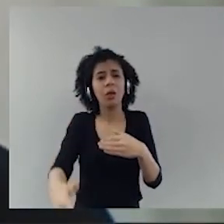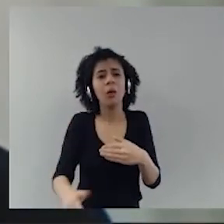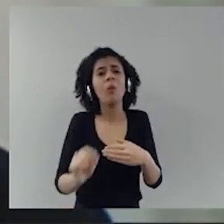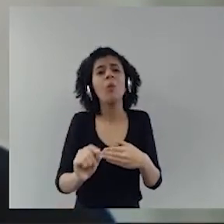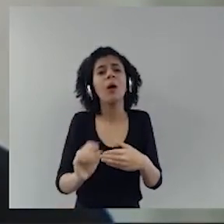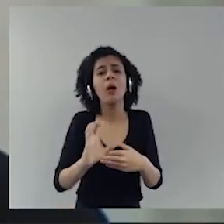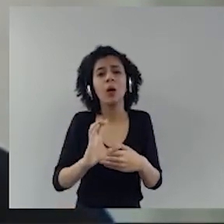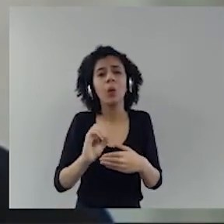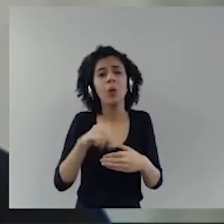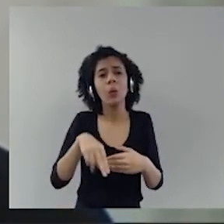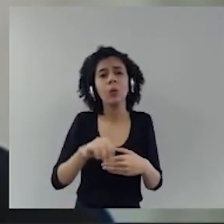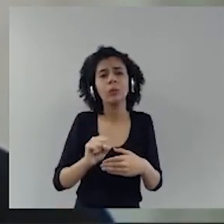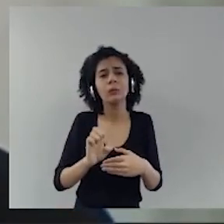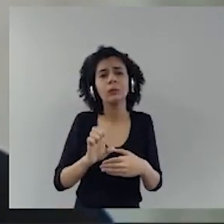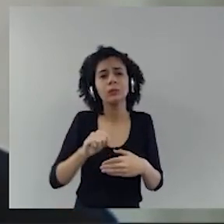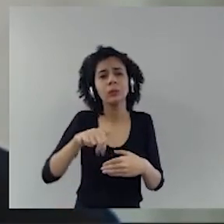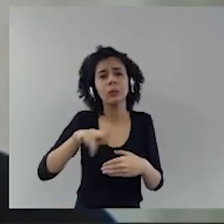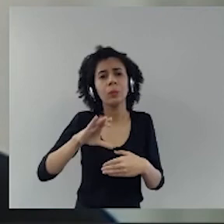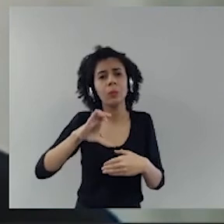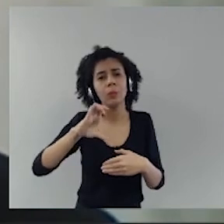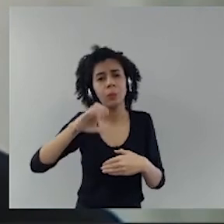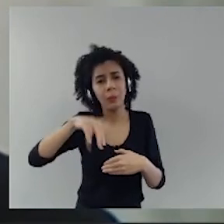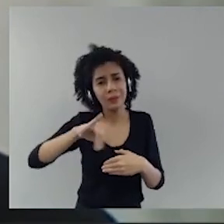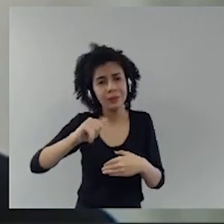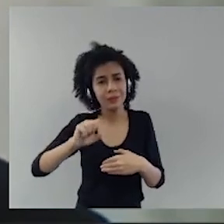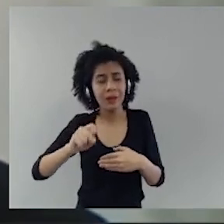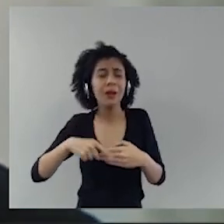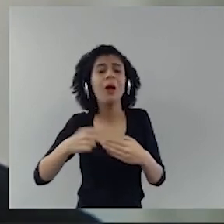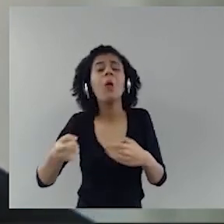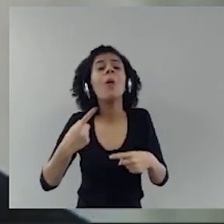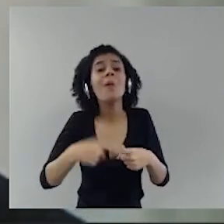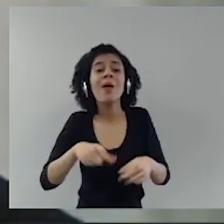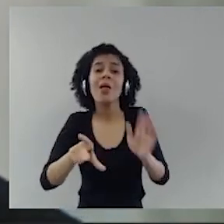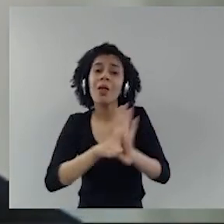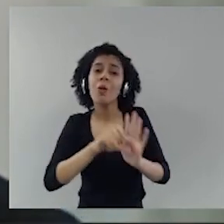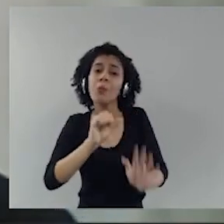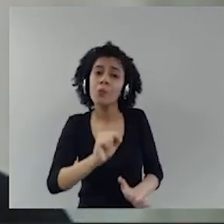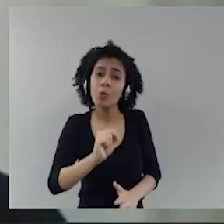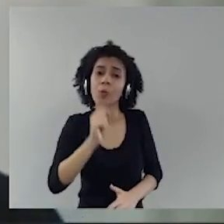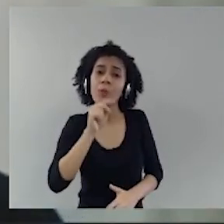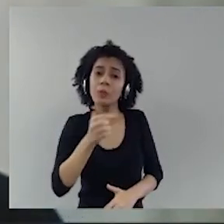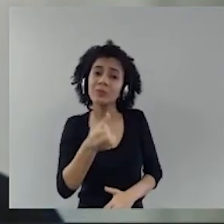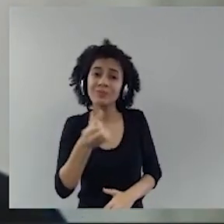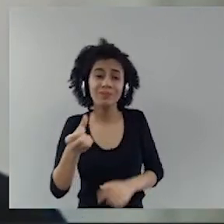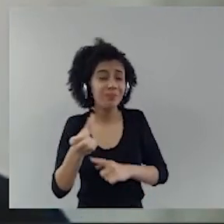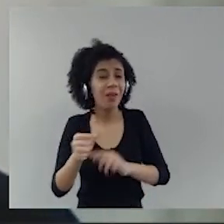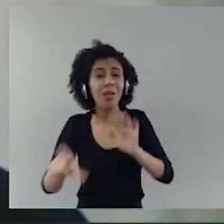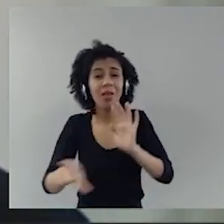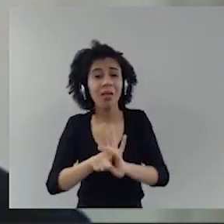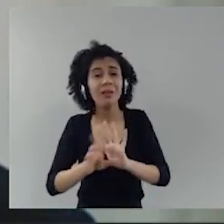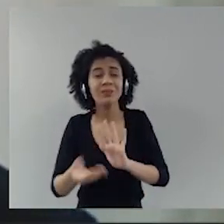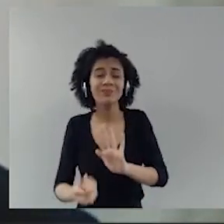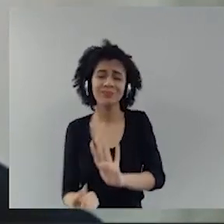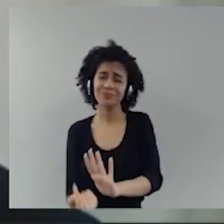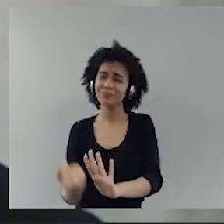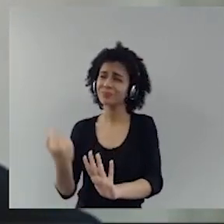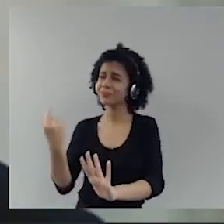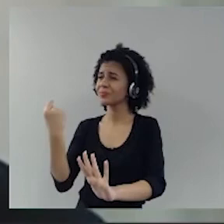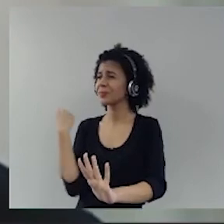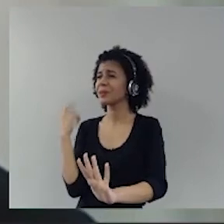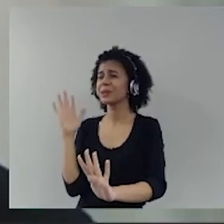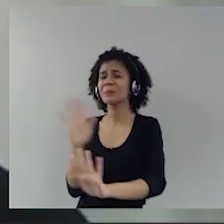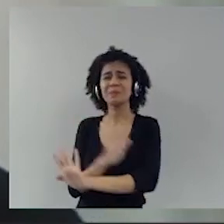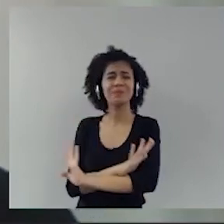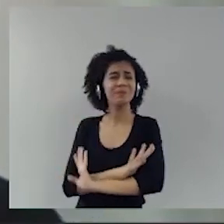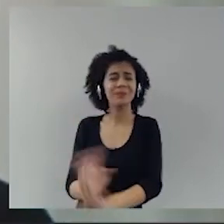é exatamente o fato de a lei 8666 ser uma lei absolutamente